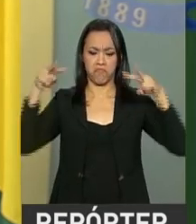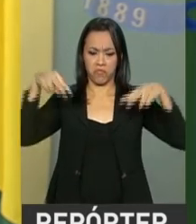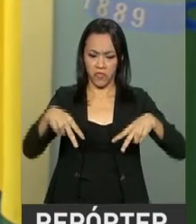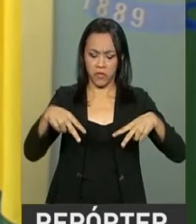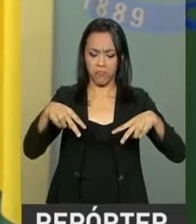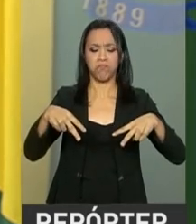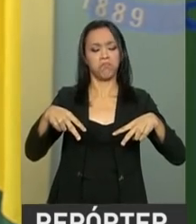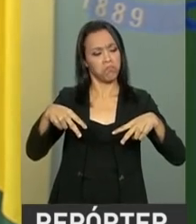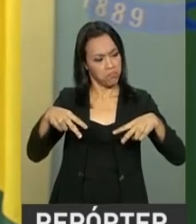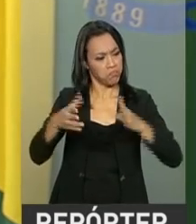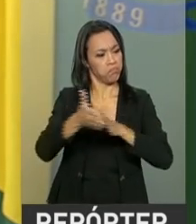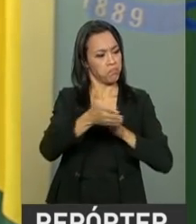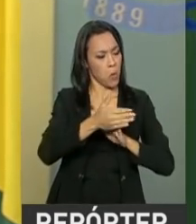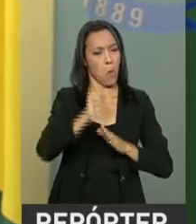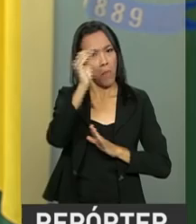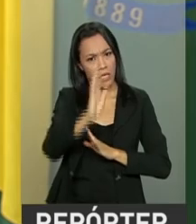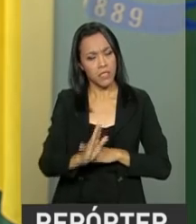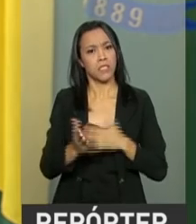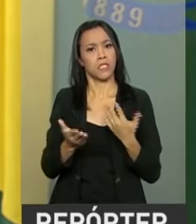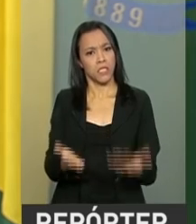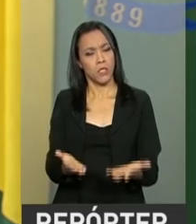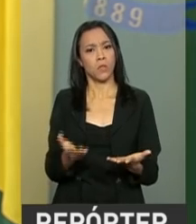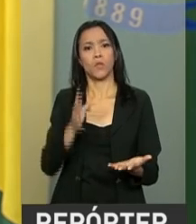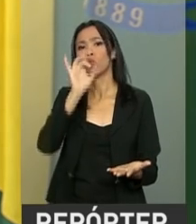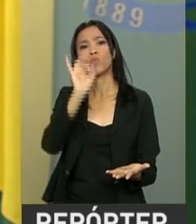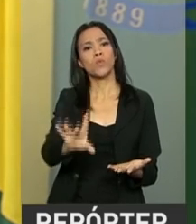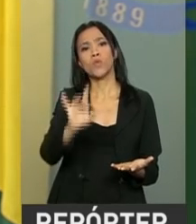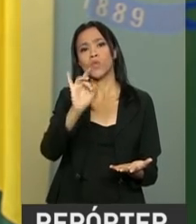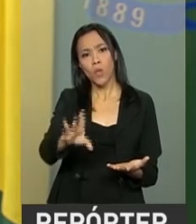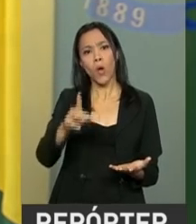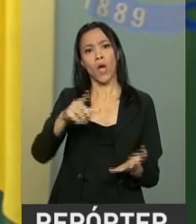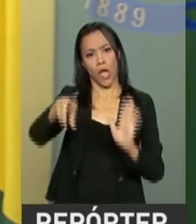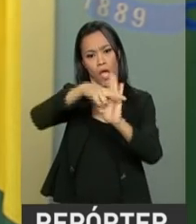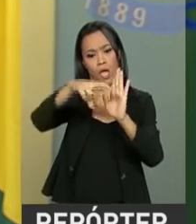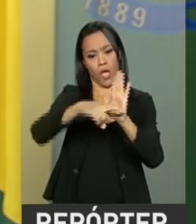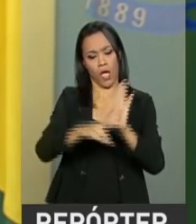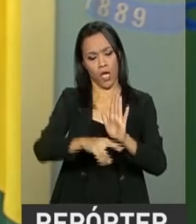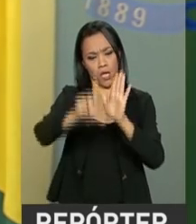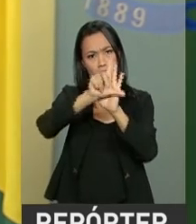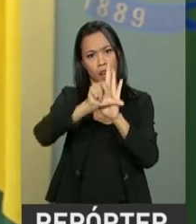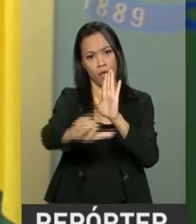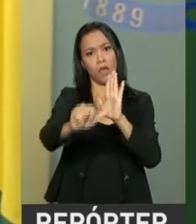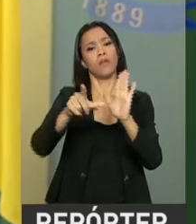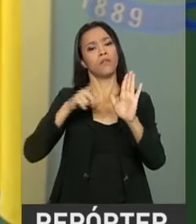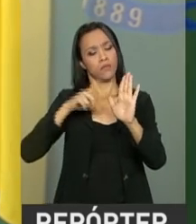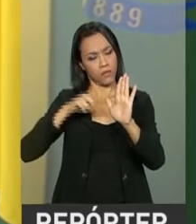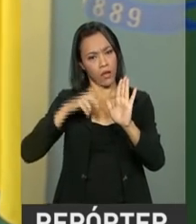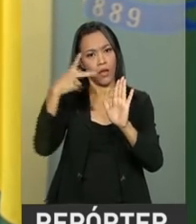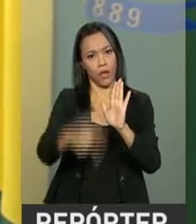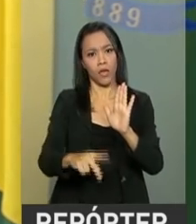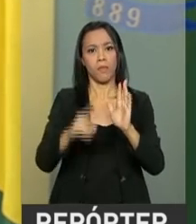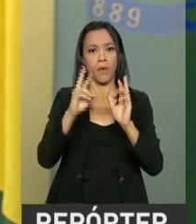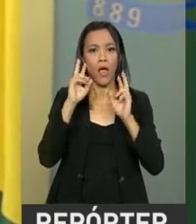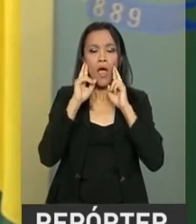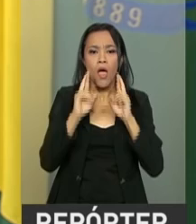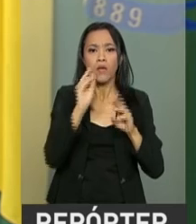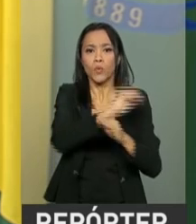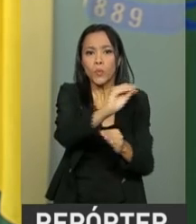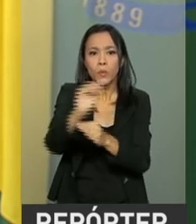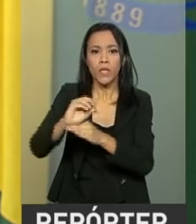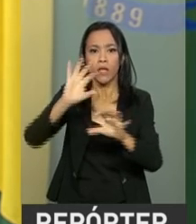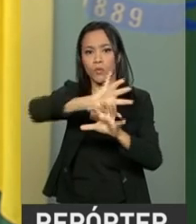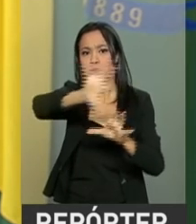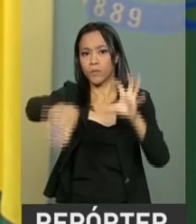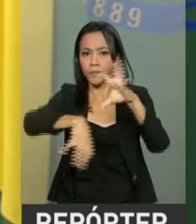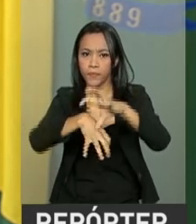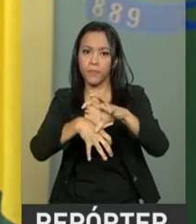seus países dizendo: o Brasil não só estabelece na sua legislação estruturante, que é a Constituição,